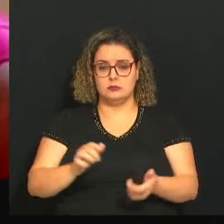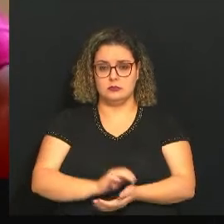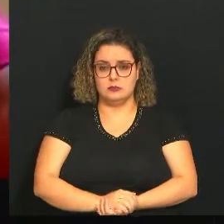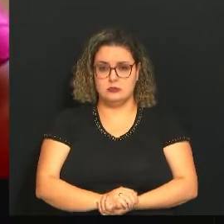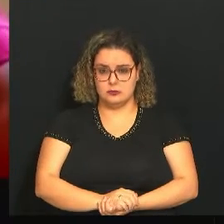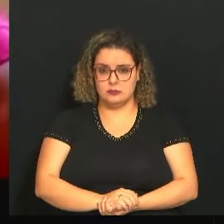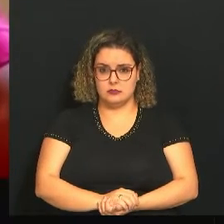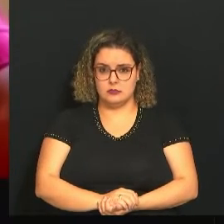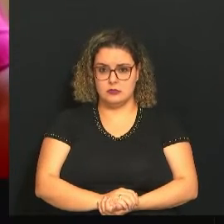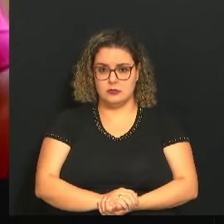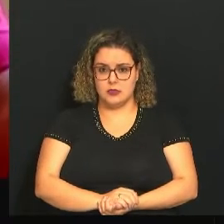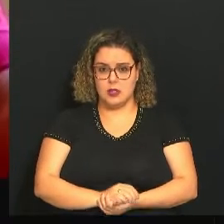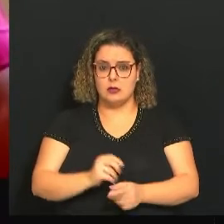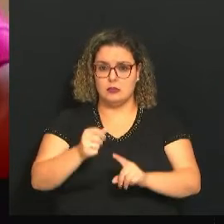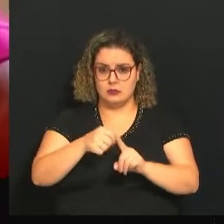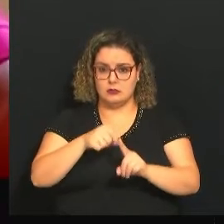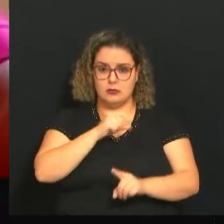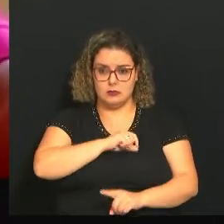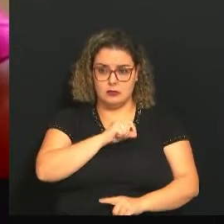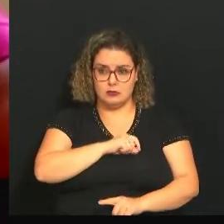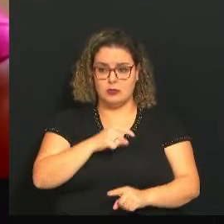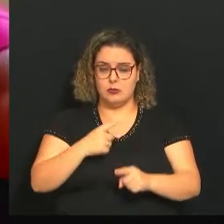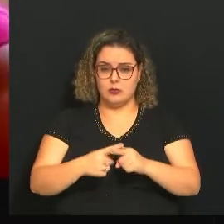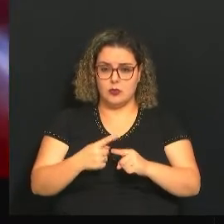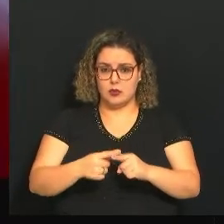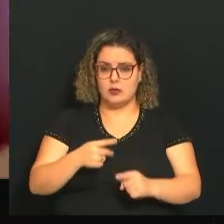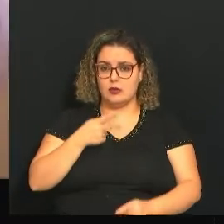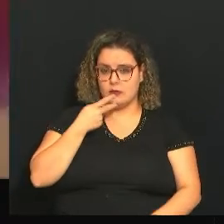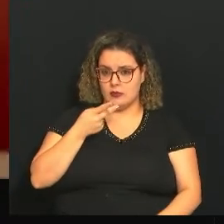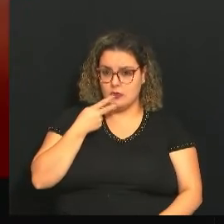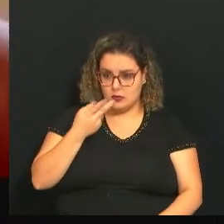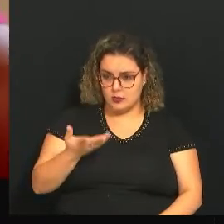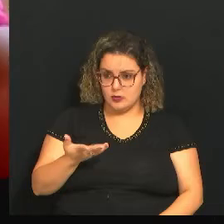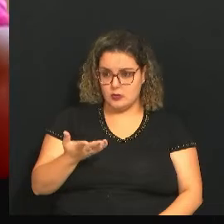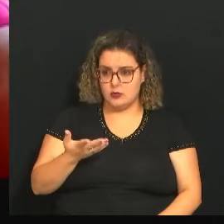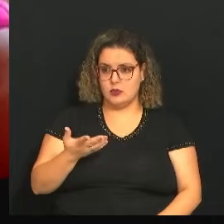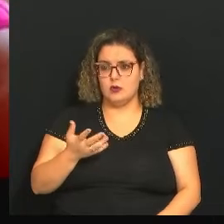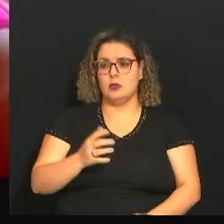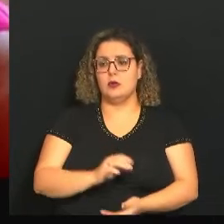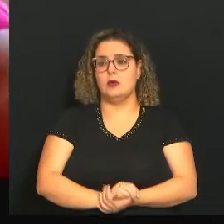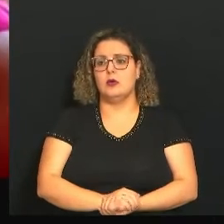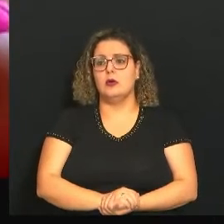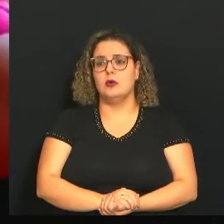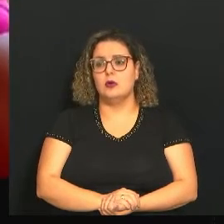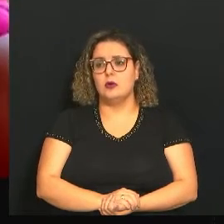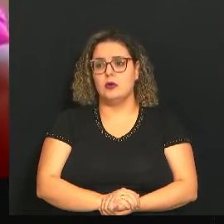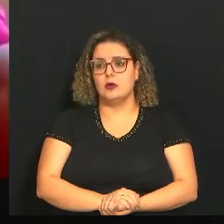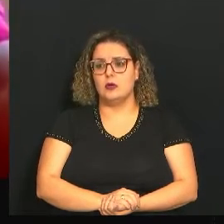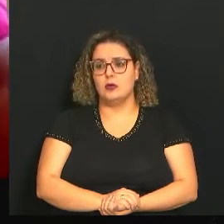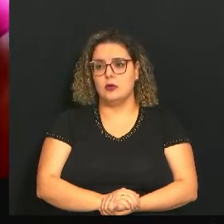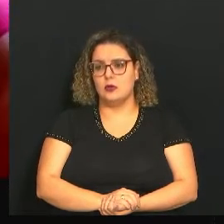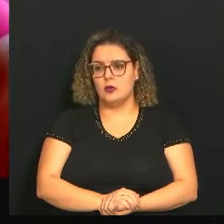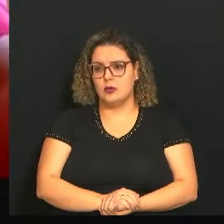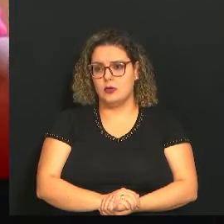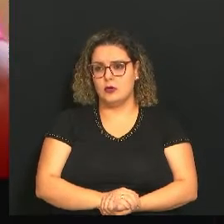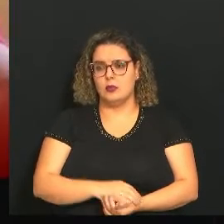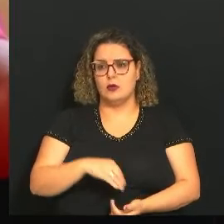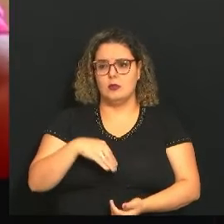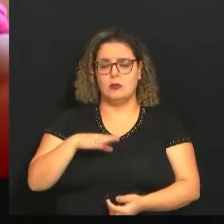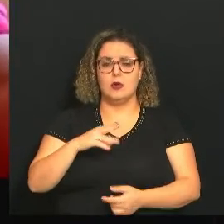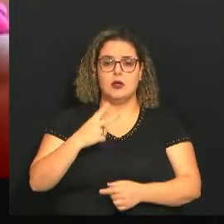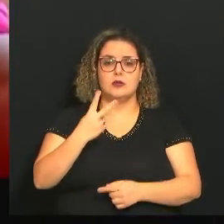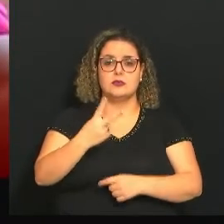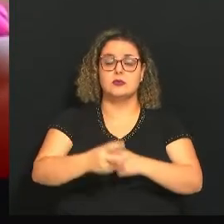sua renda, porque a Fernanda acabou de demonstrar, aí no caso dos servidores públicos de Campinas, faz mais de 2 anos que não tem